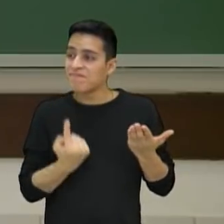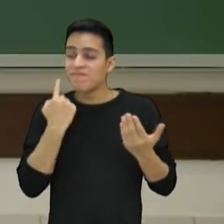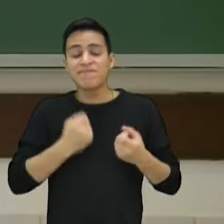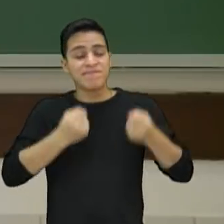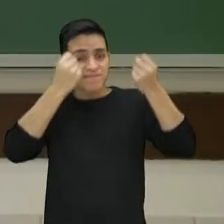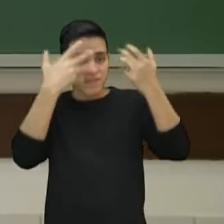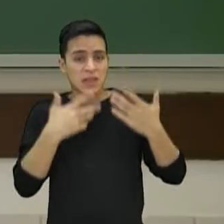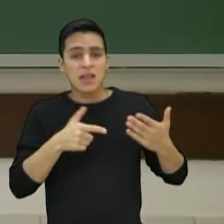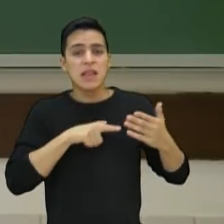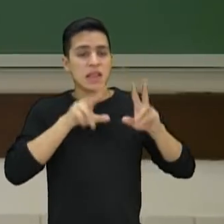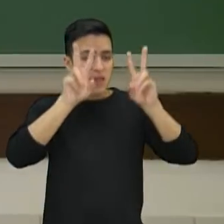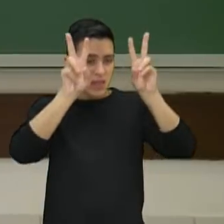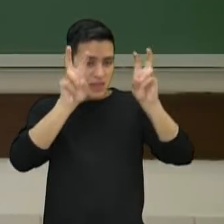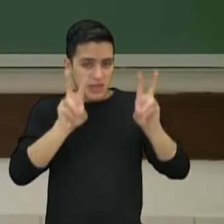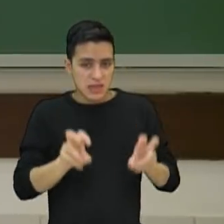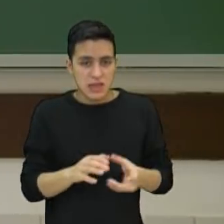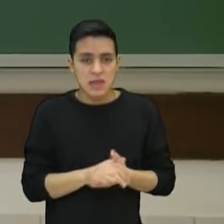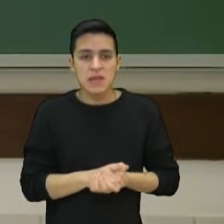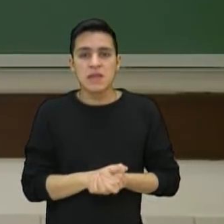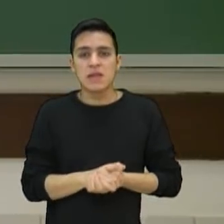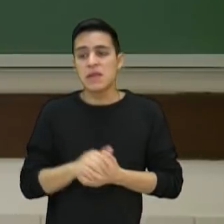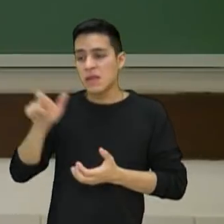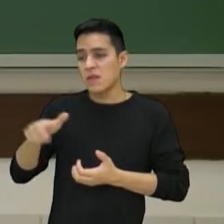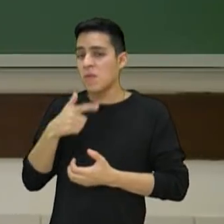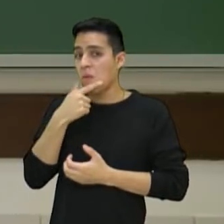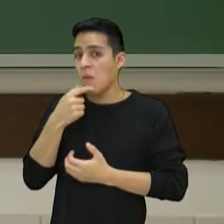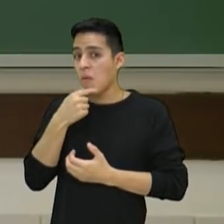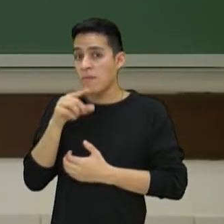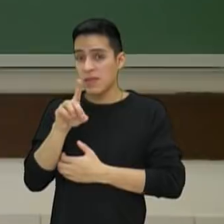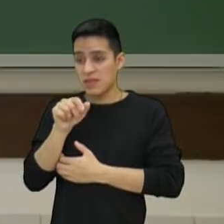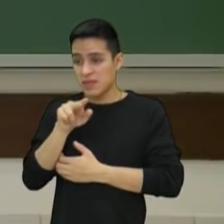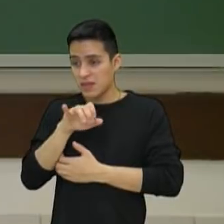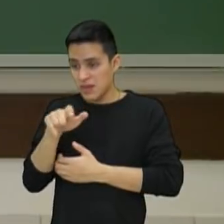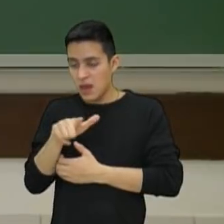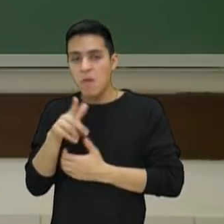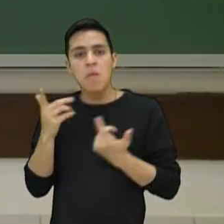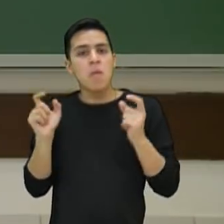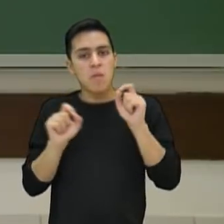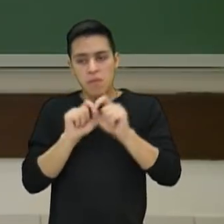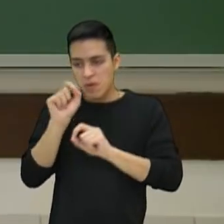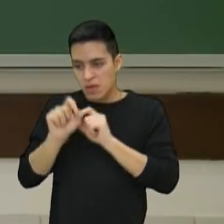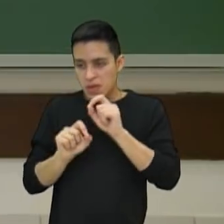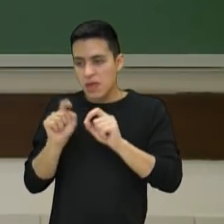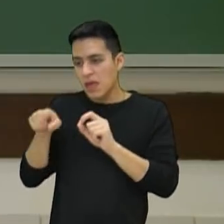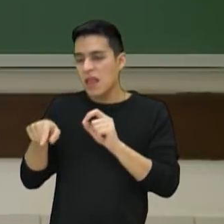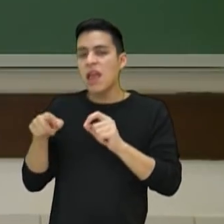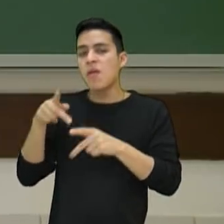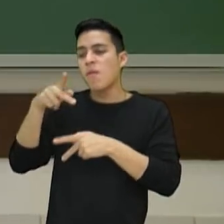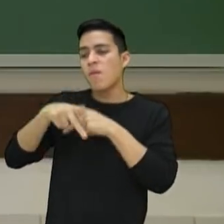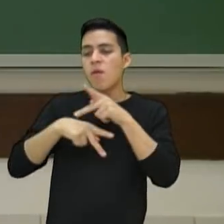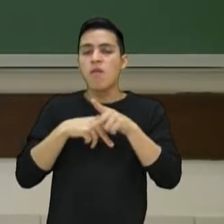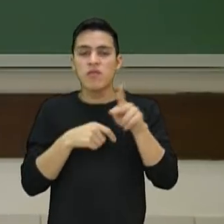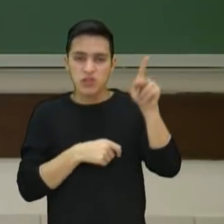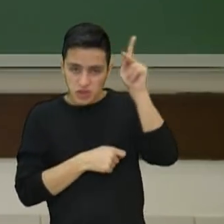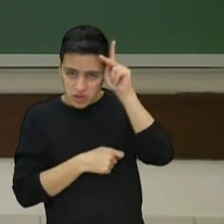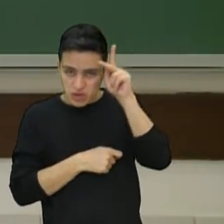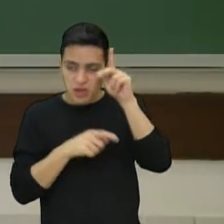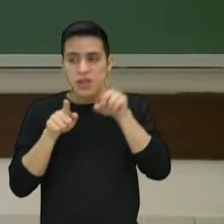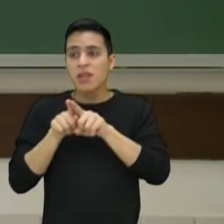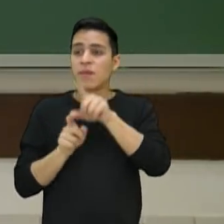de diversos temas, né? Esse rapaz, Daniel, vem do povo indígena, inclusive é professor,